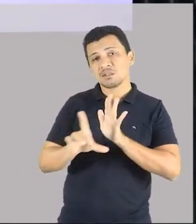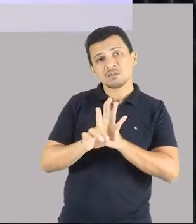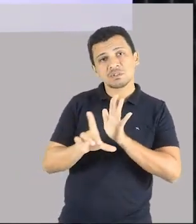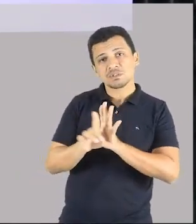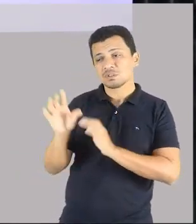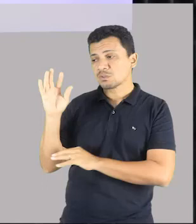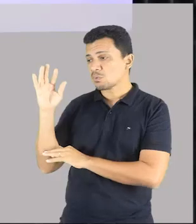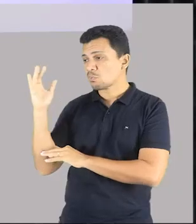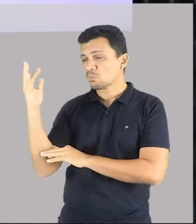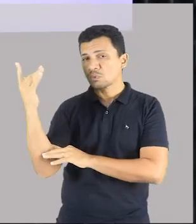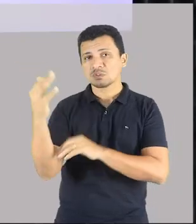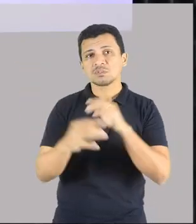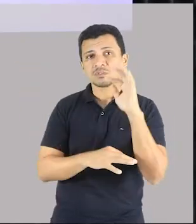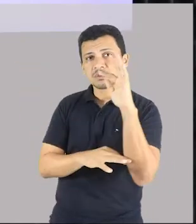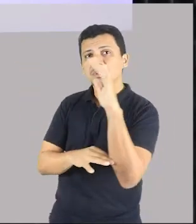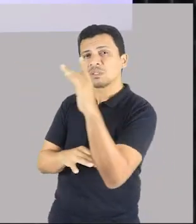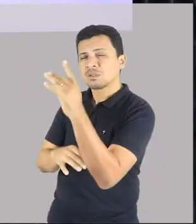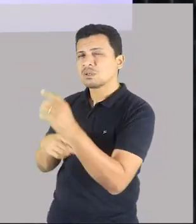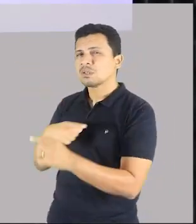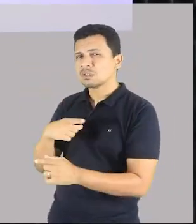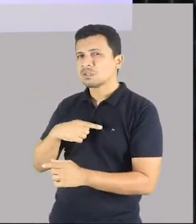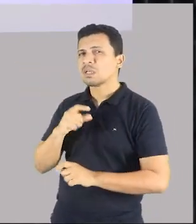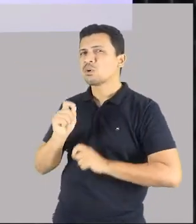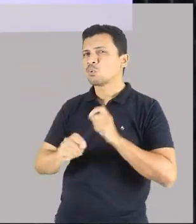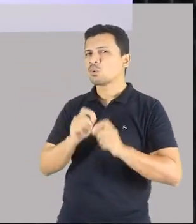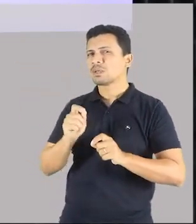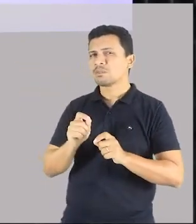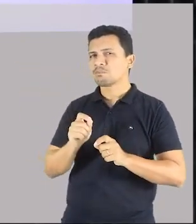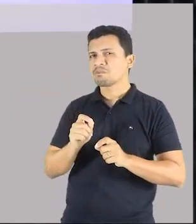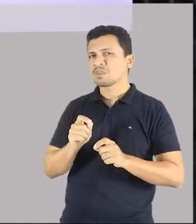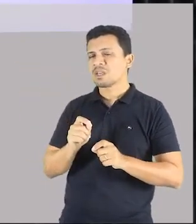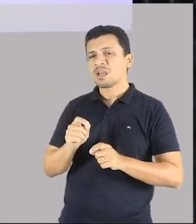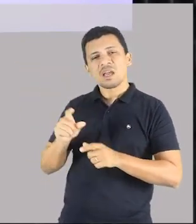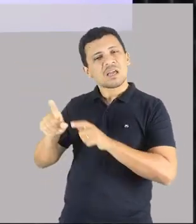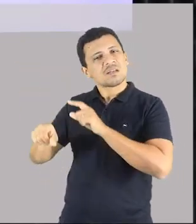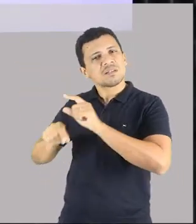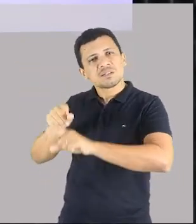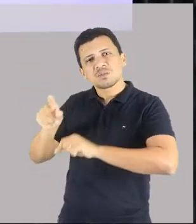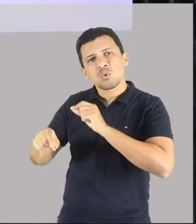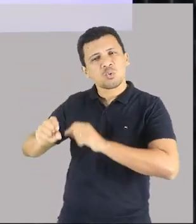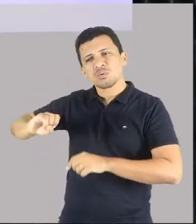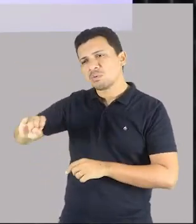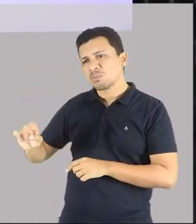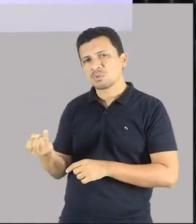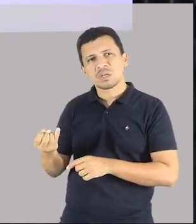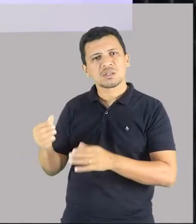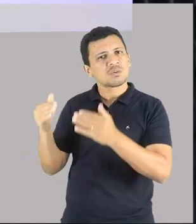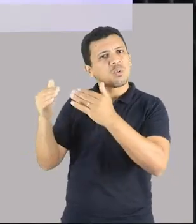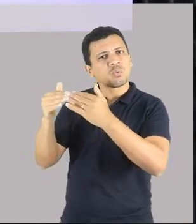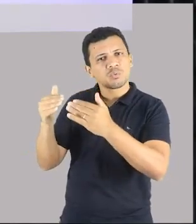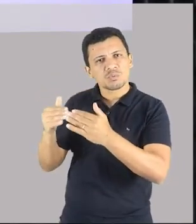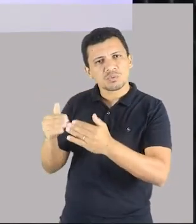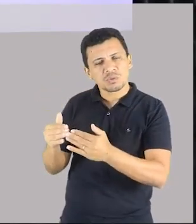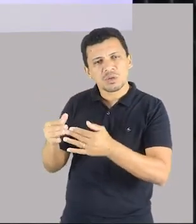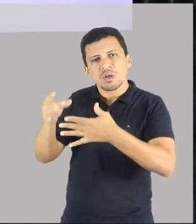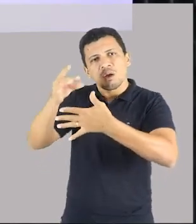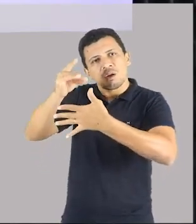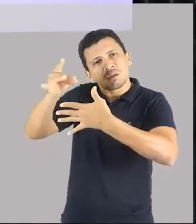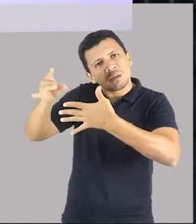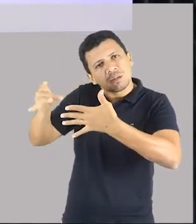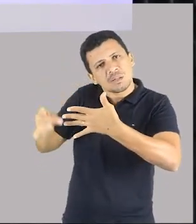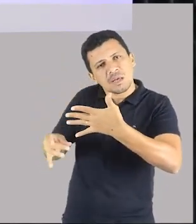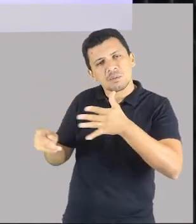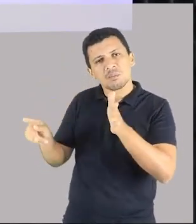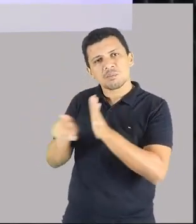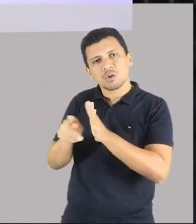ambiental vai deixar uma margem para que ele escolha, a depender da oportunidade, da conveniência, dos critérios